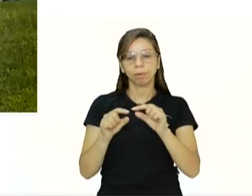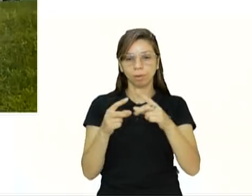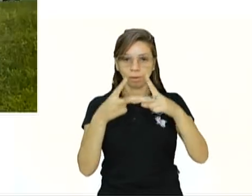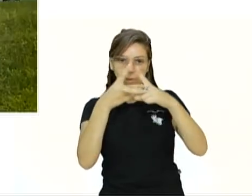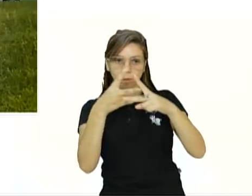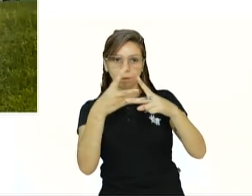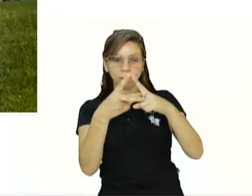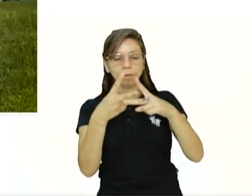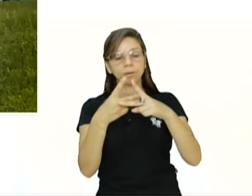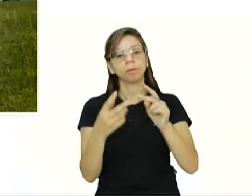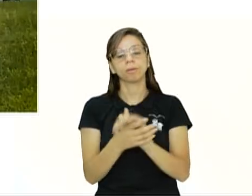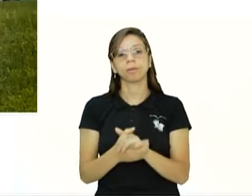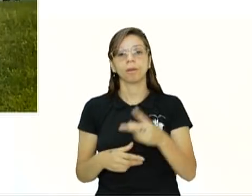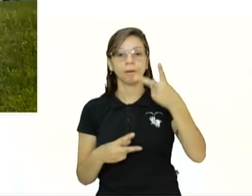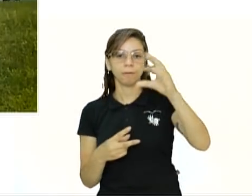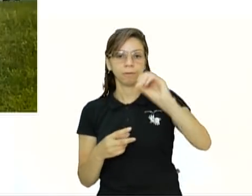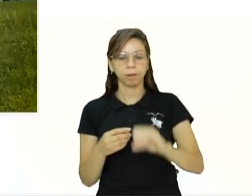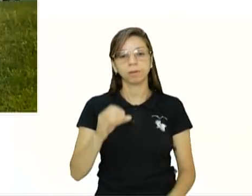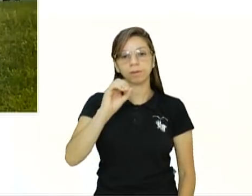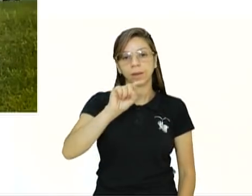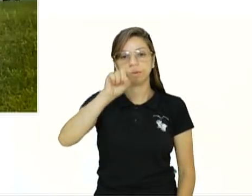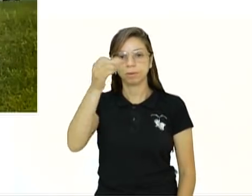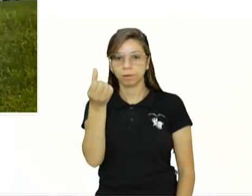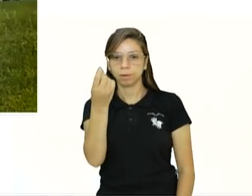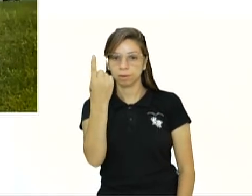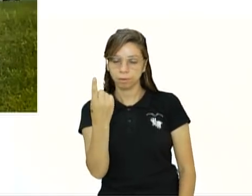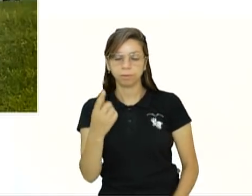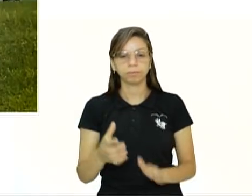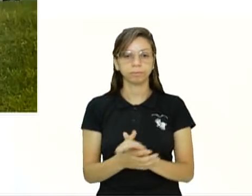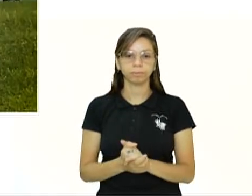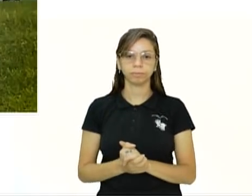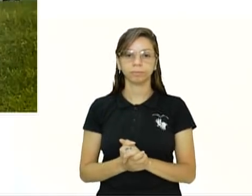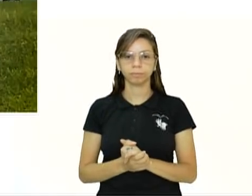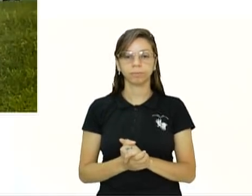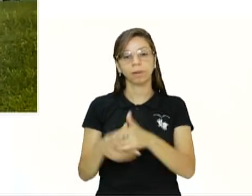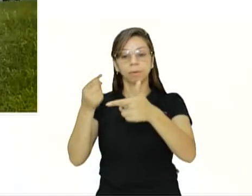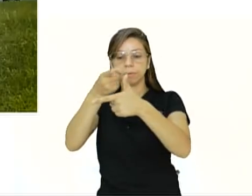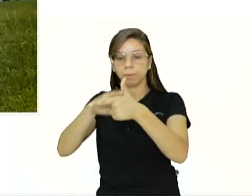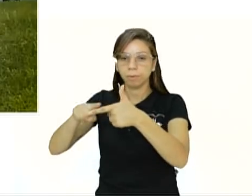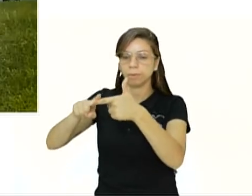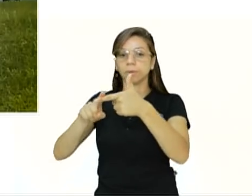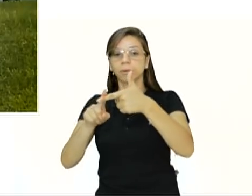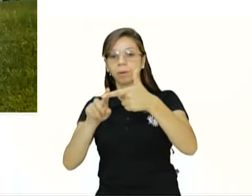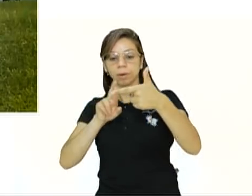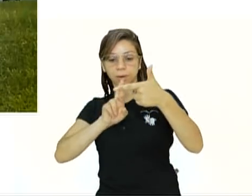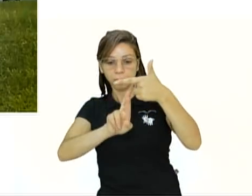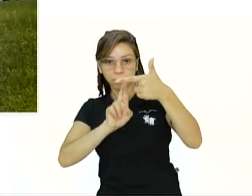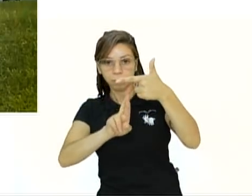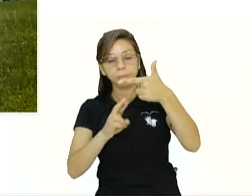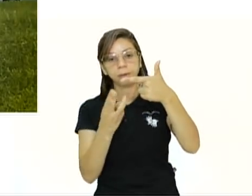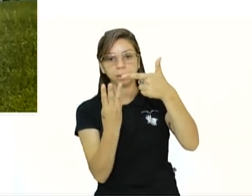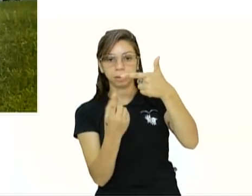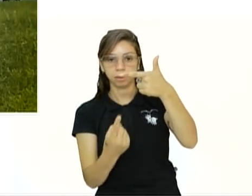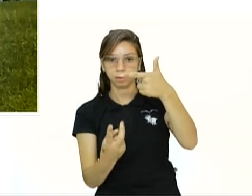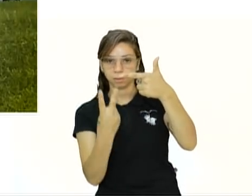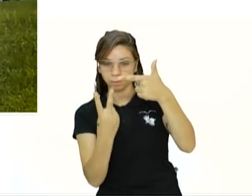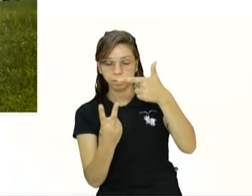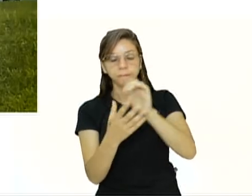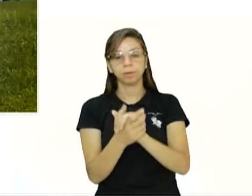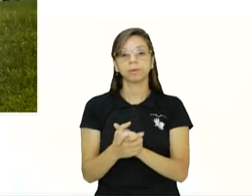está para 0,61. Fazendo a divisão, 20 por 0,61 encontramos 32, somando com a altura do